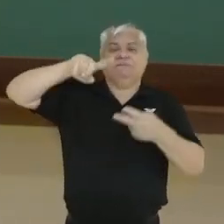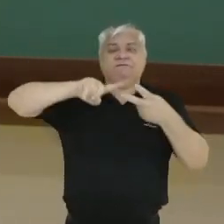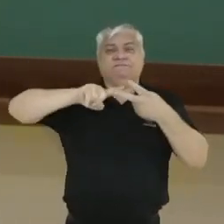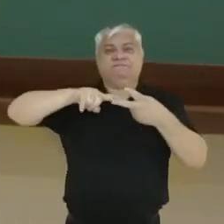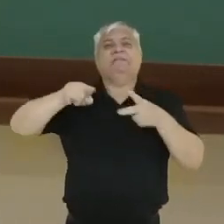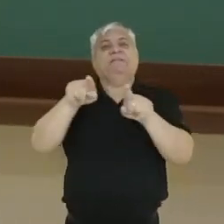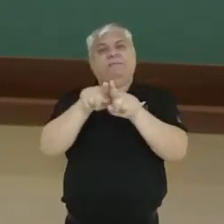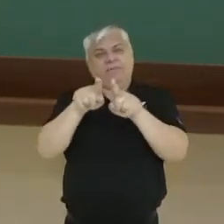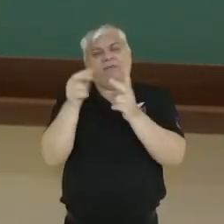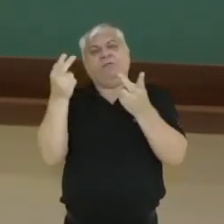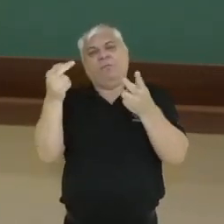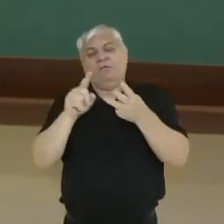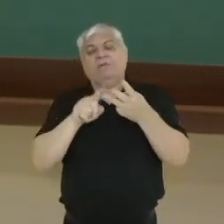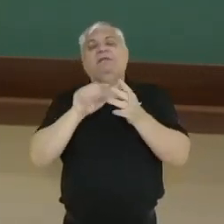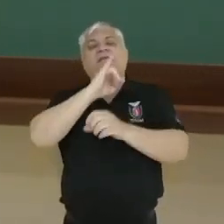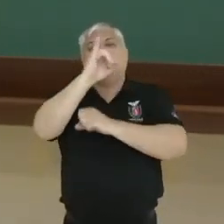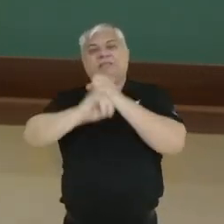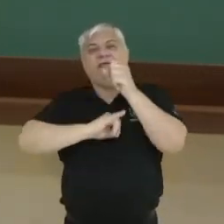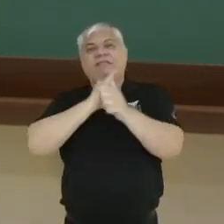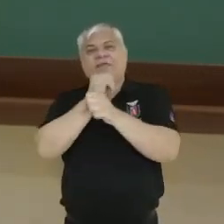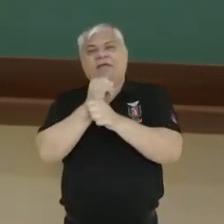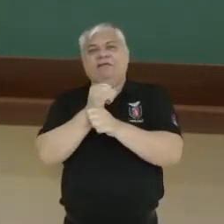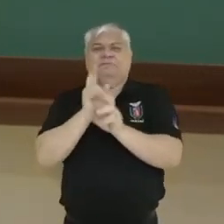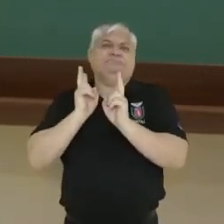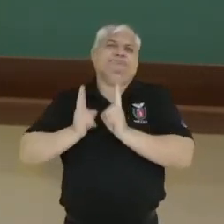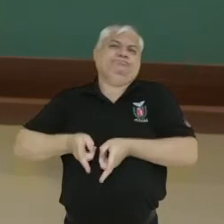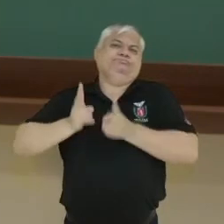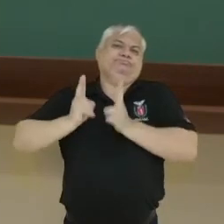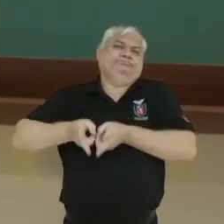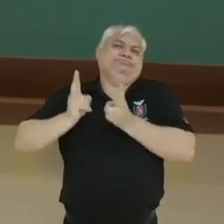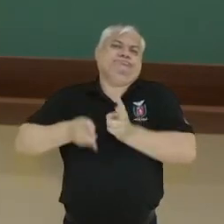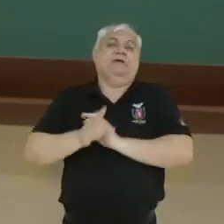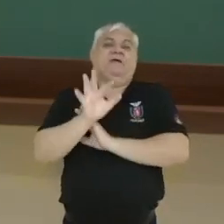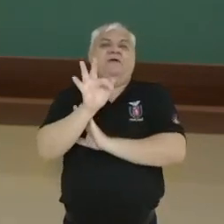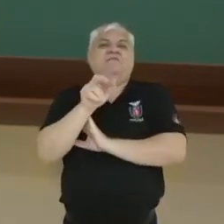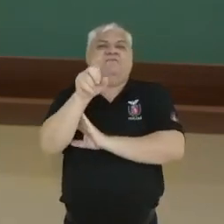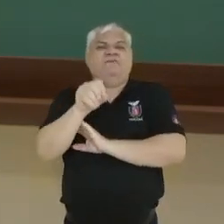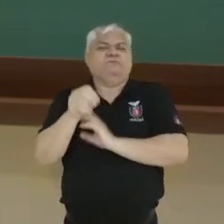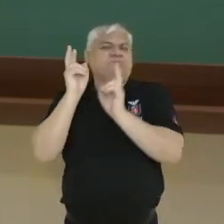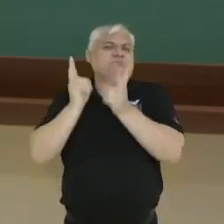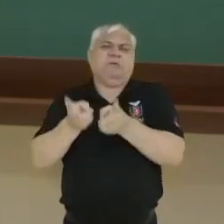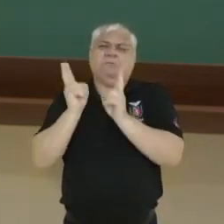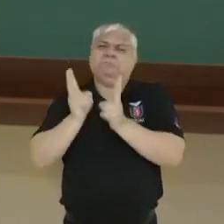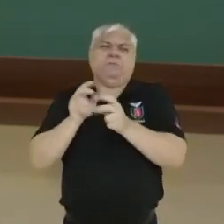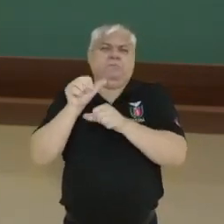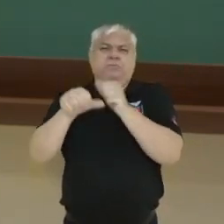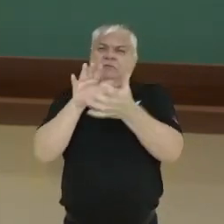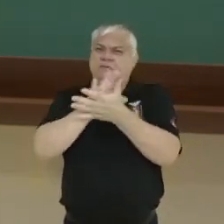ideia. A internet não, né? É um valor fixo, todo mês é a mesma coisa.